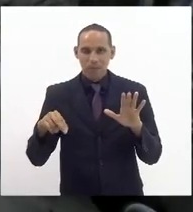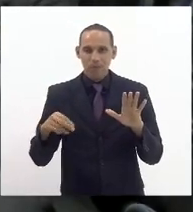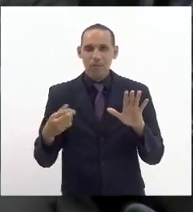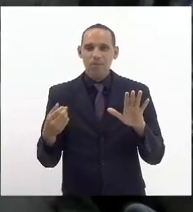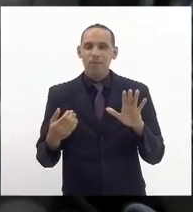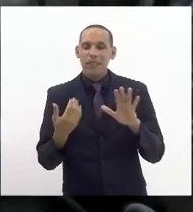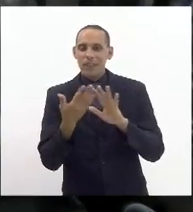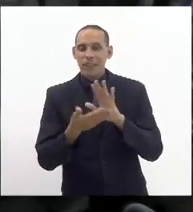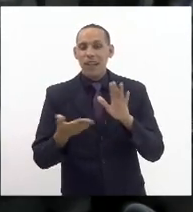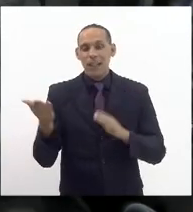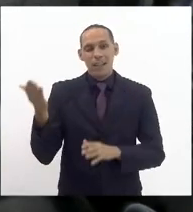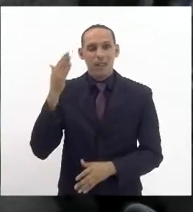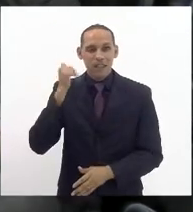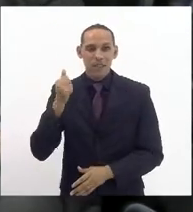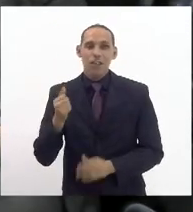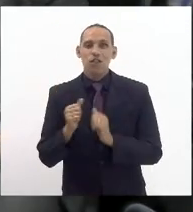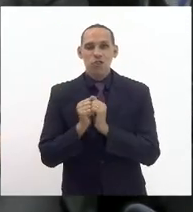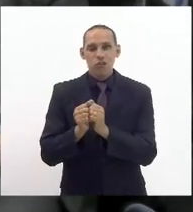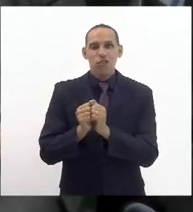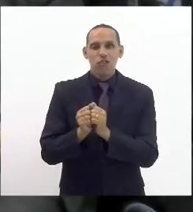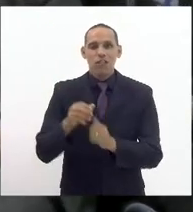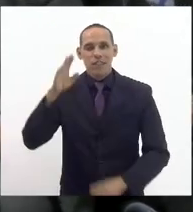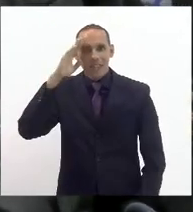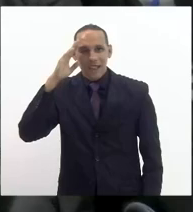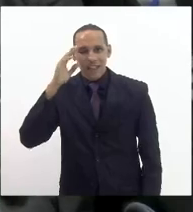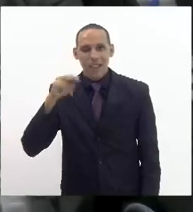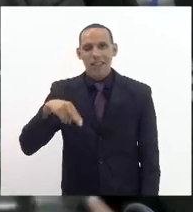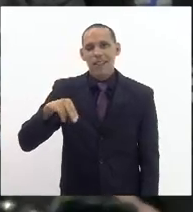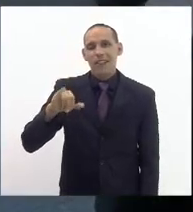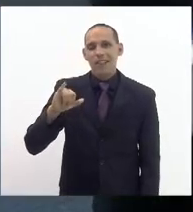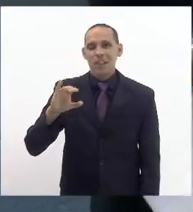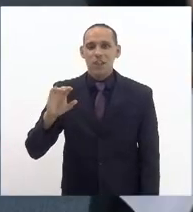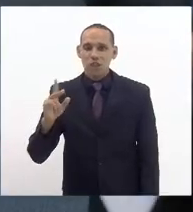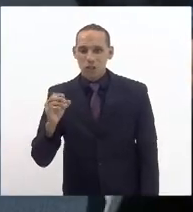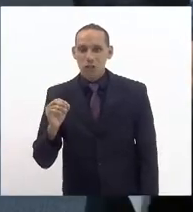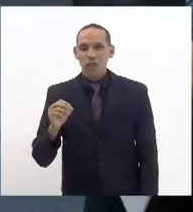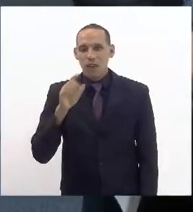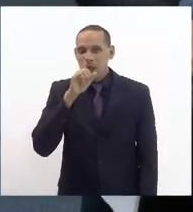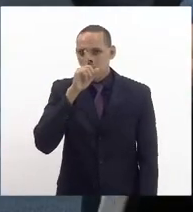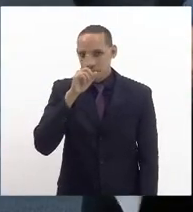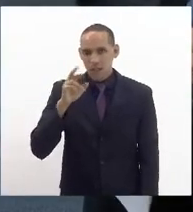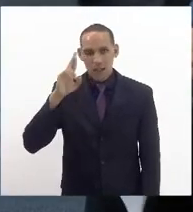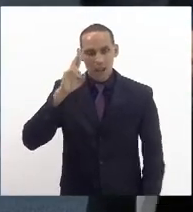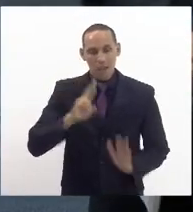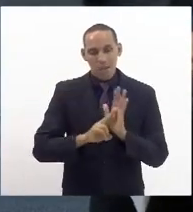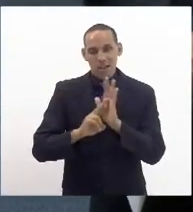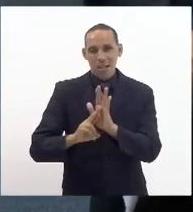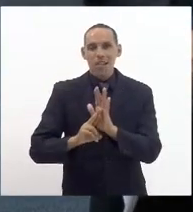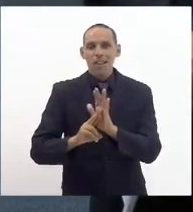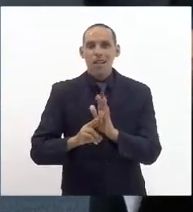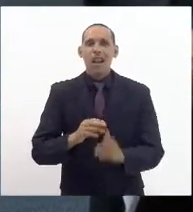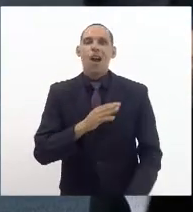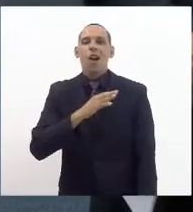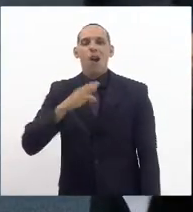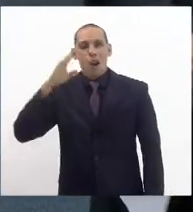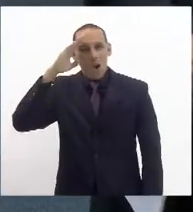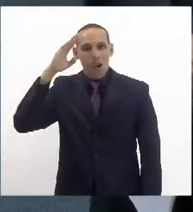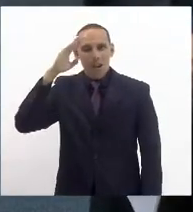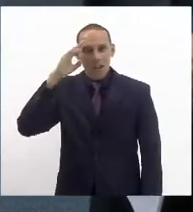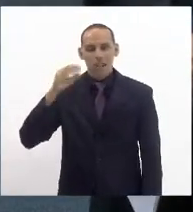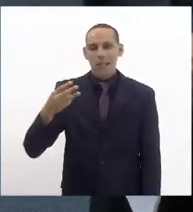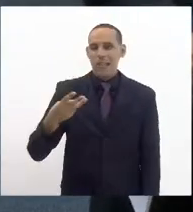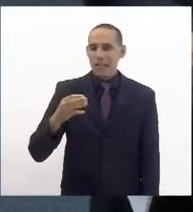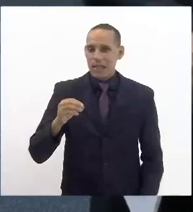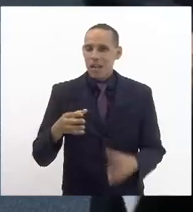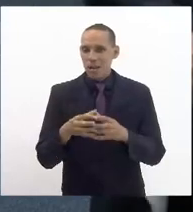também está aqui no local o tenente Nicho, que ele está representando o coronel Solimar, que é o comandante do 30º